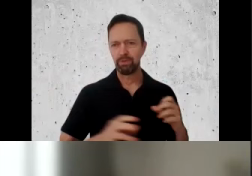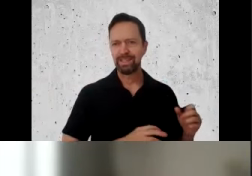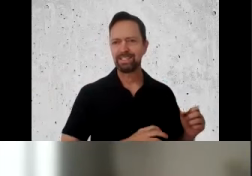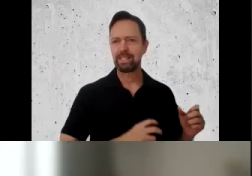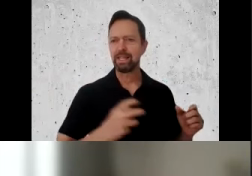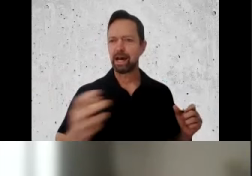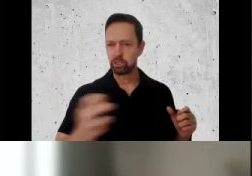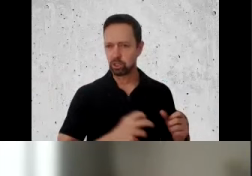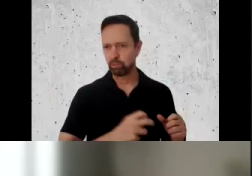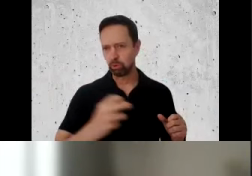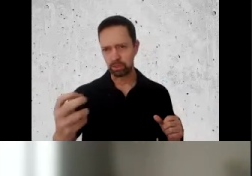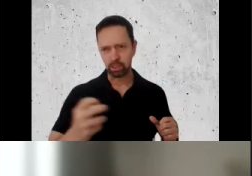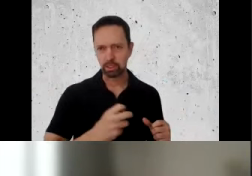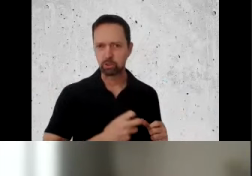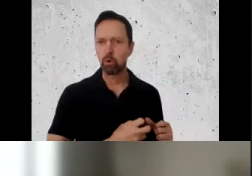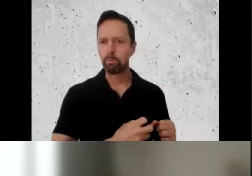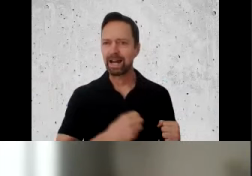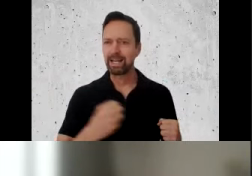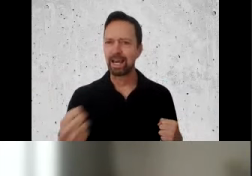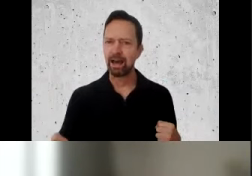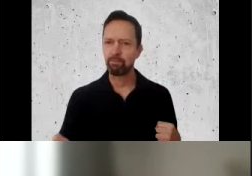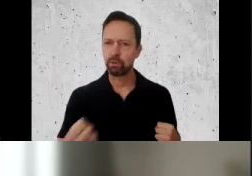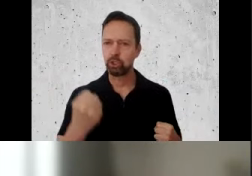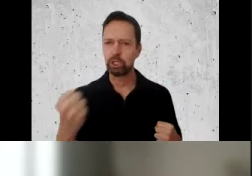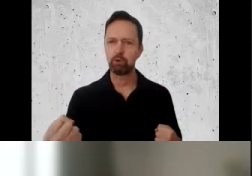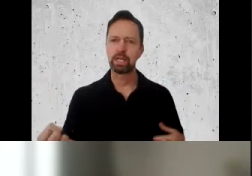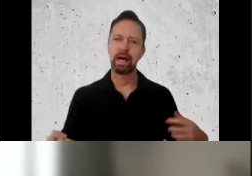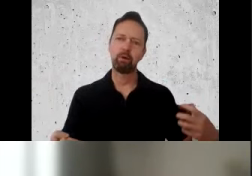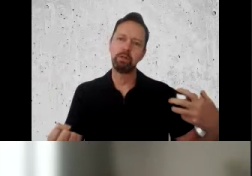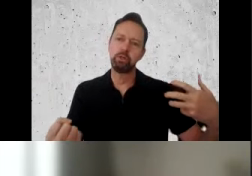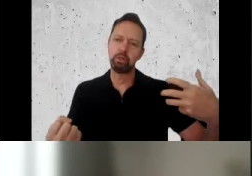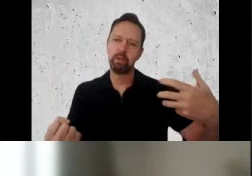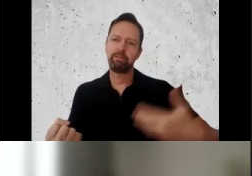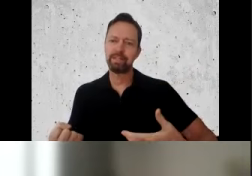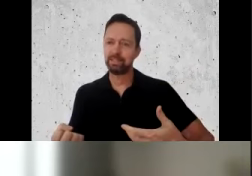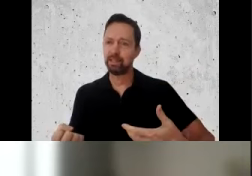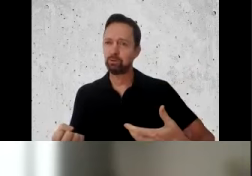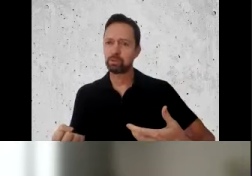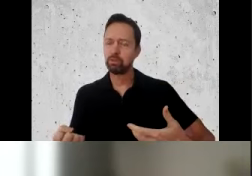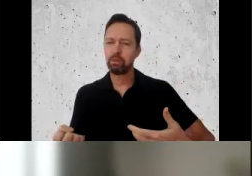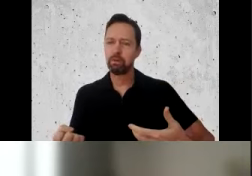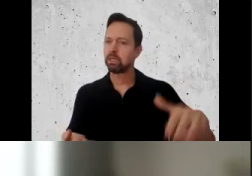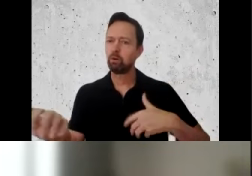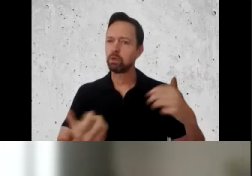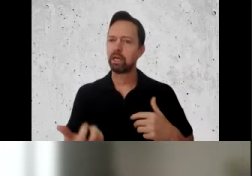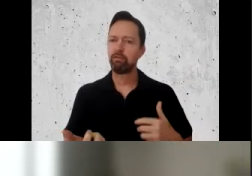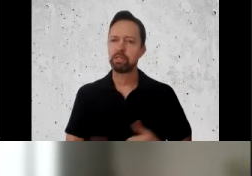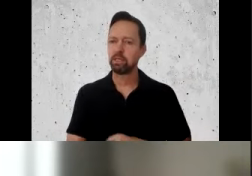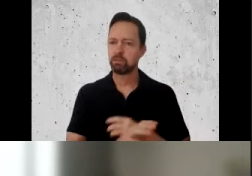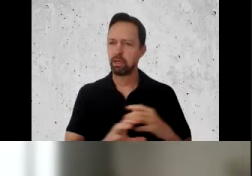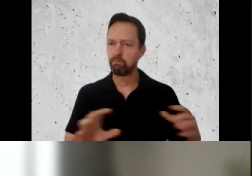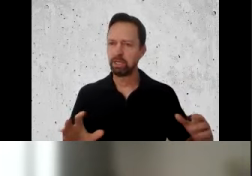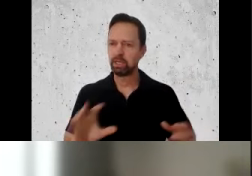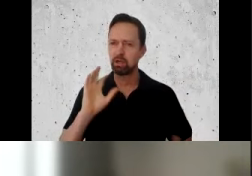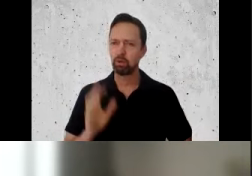de cidades, tipo Los Angeles, comprarem direitos à água de fazendeiros, mas não conseguem